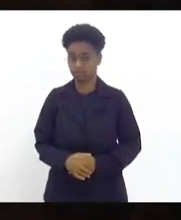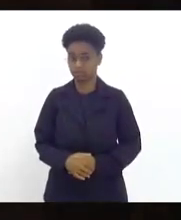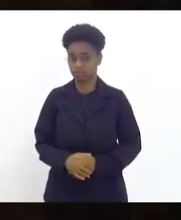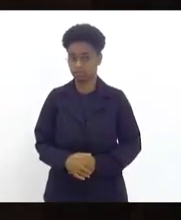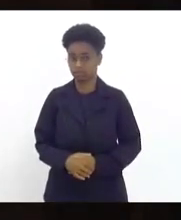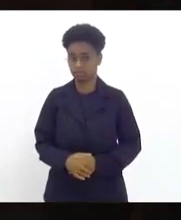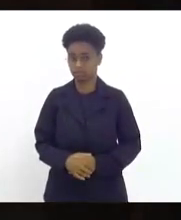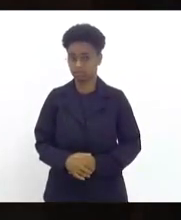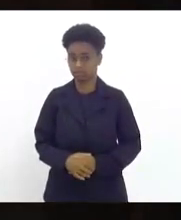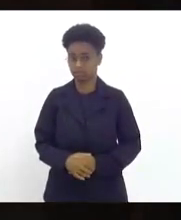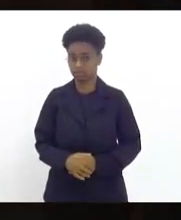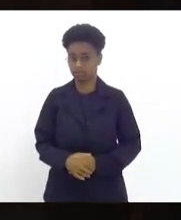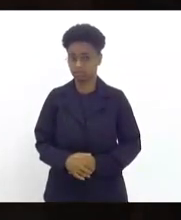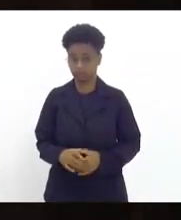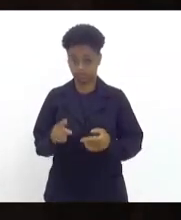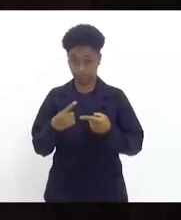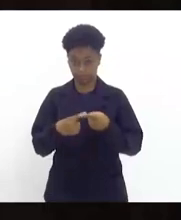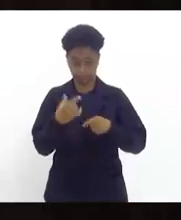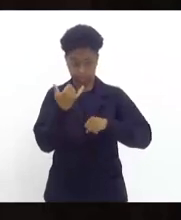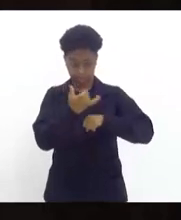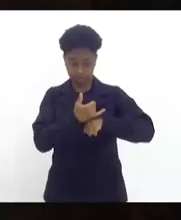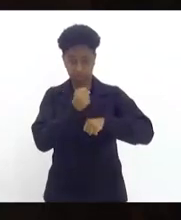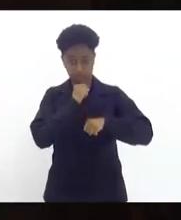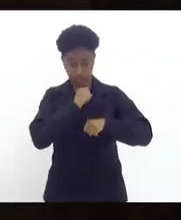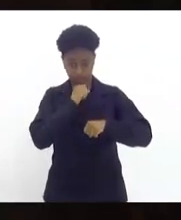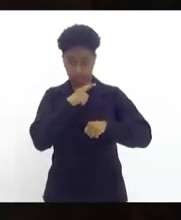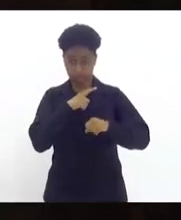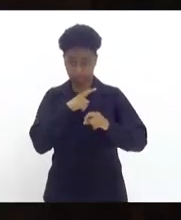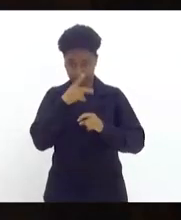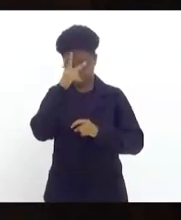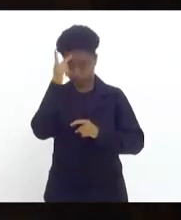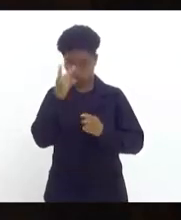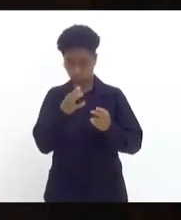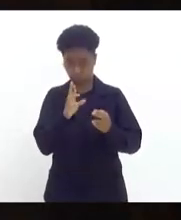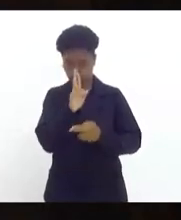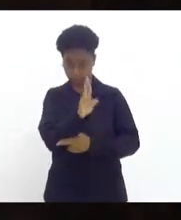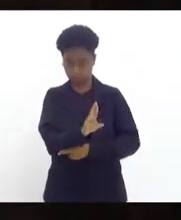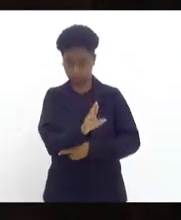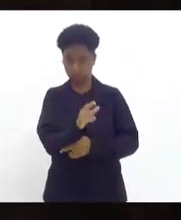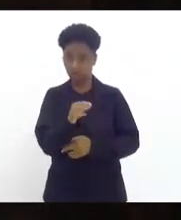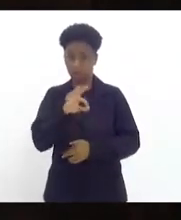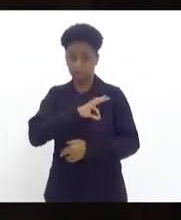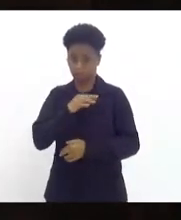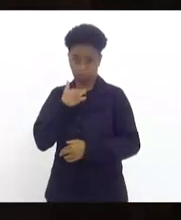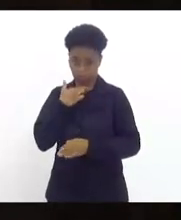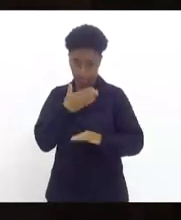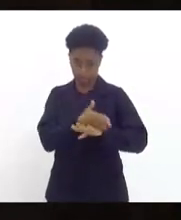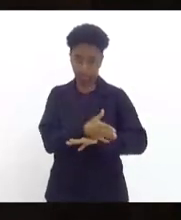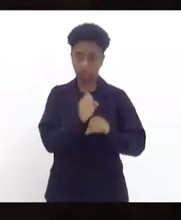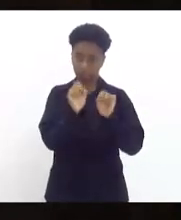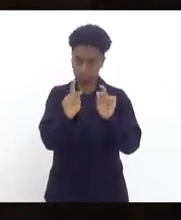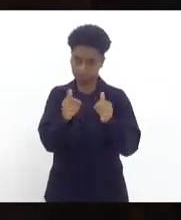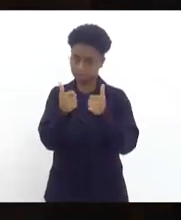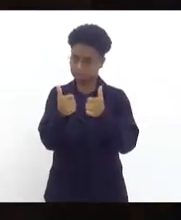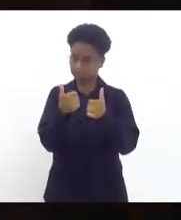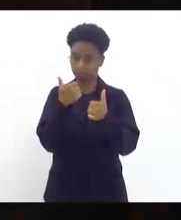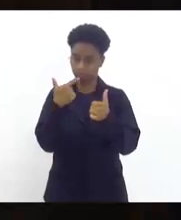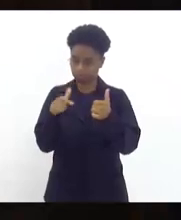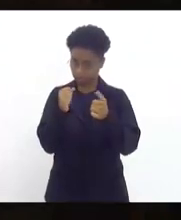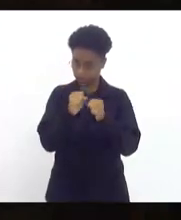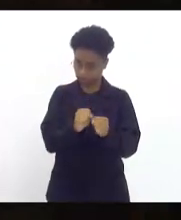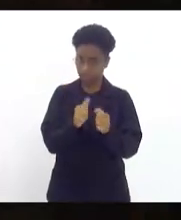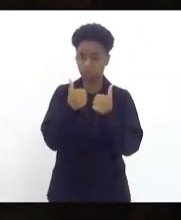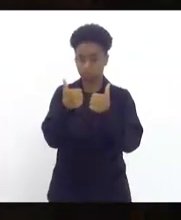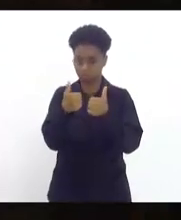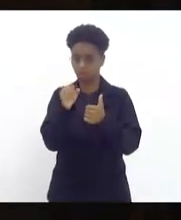não eu o ferro velho tem lá uma pessoa lá tá bom a polícia não pode ir lá beleza não tem poder para isso